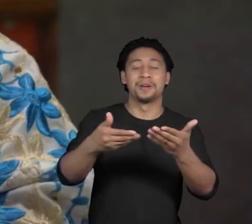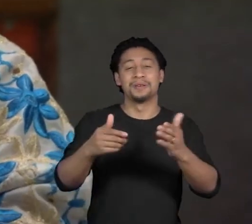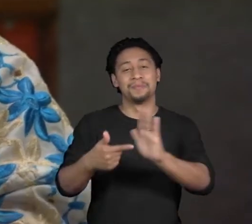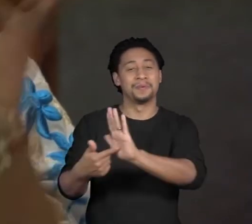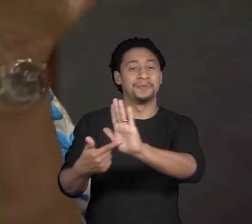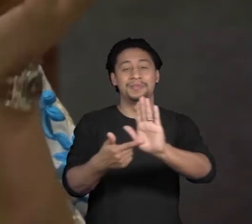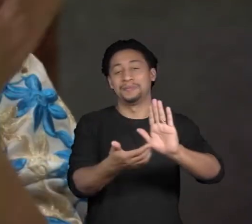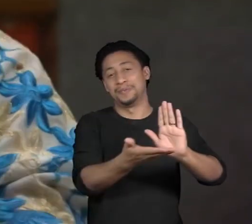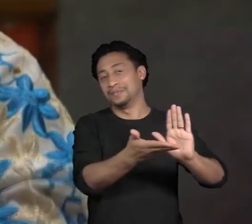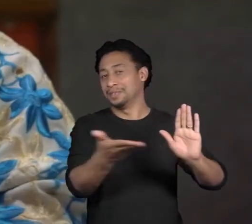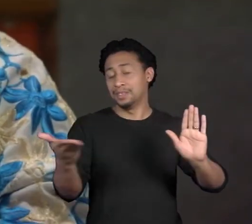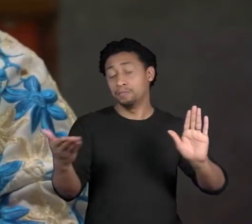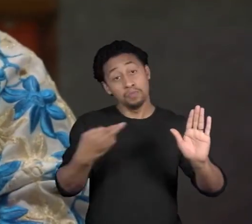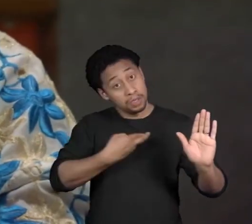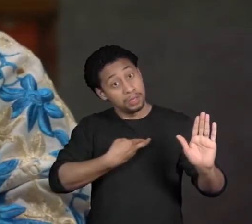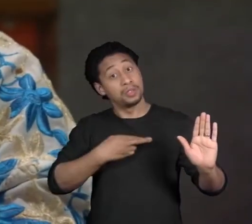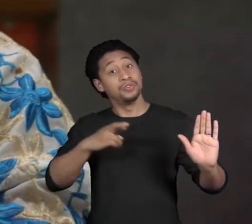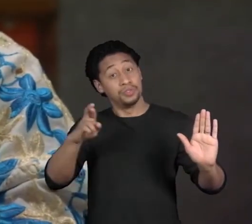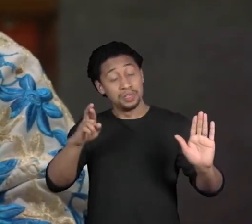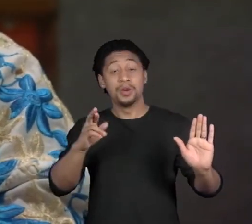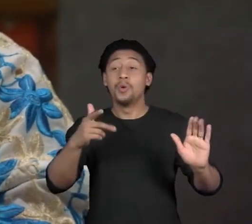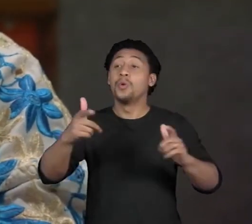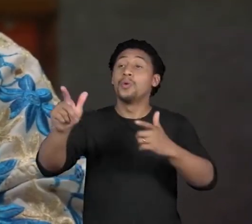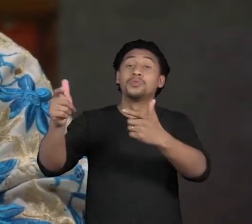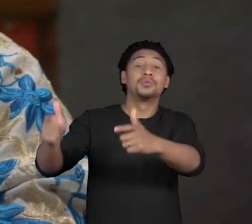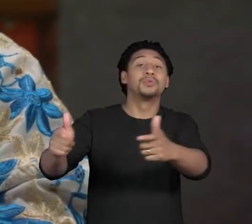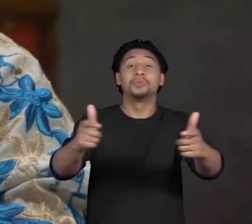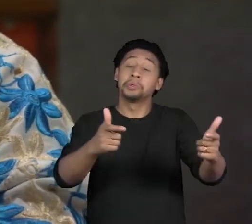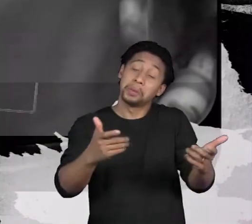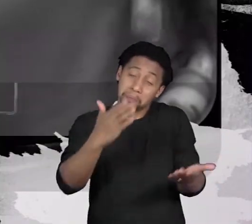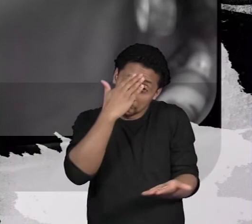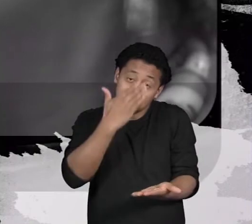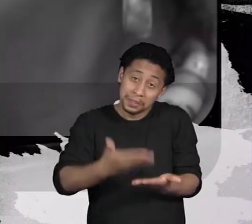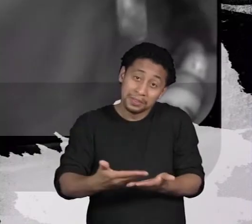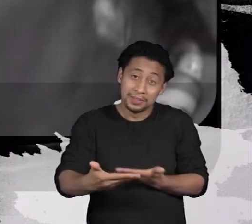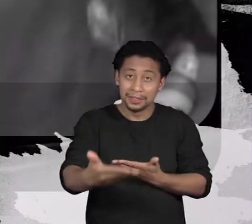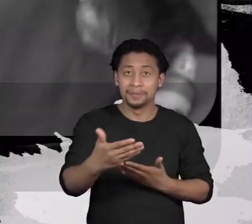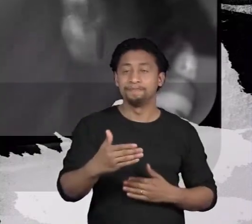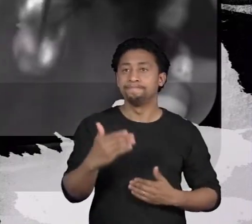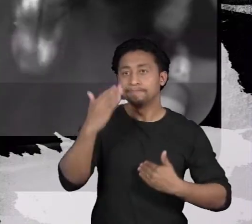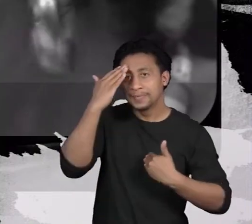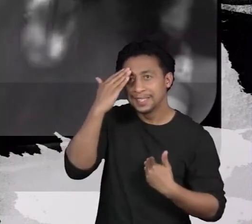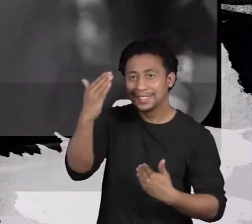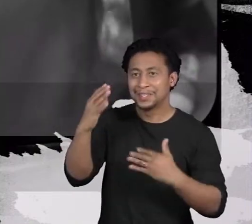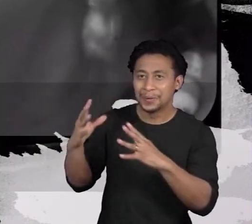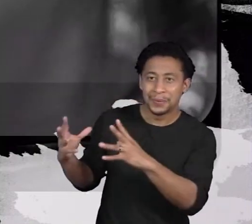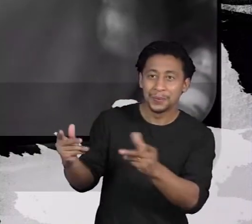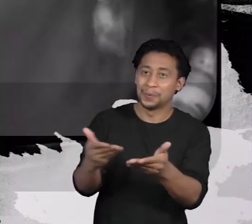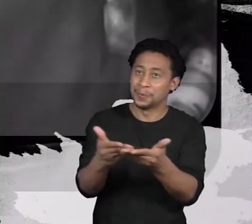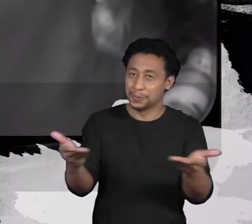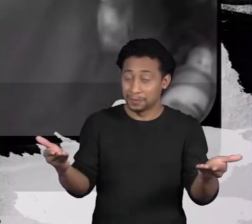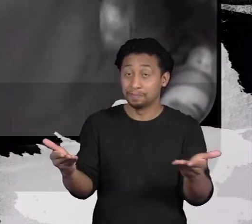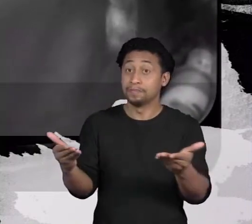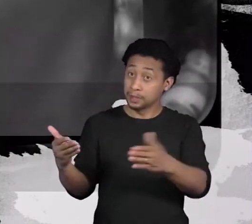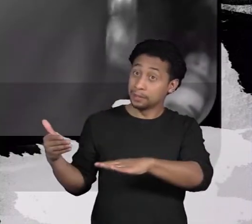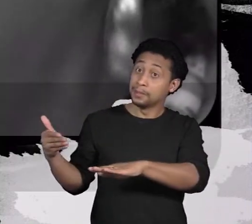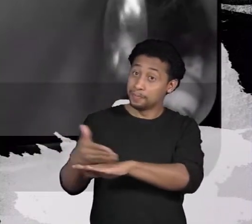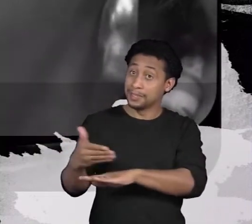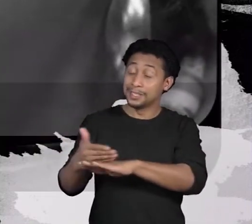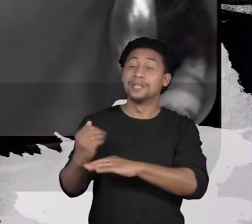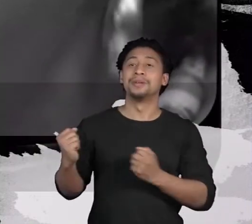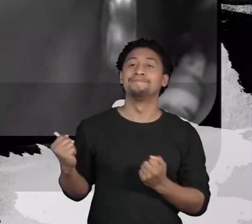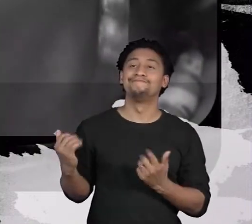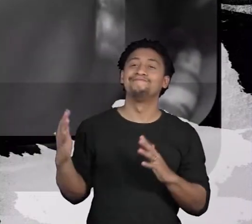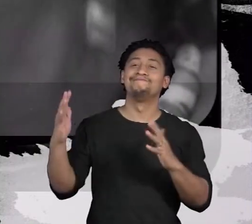quebrar preconceitos, né? Quebrar paradigmas. Espero mesmo que tenha vida longa e que a gente possa quebrar